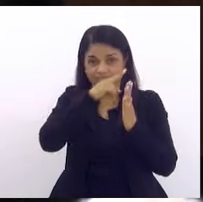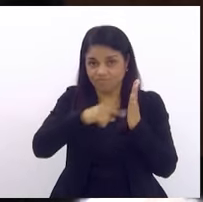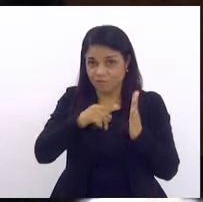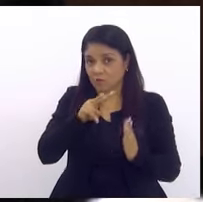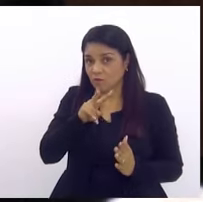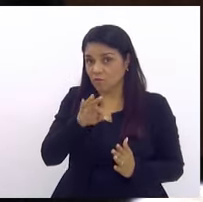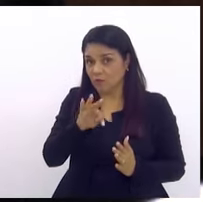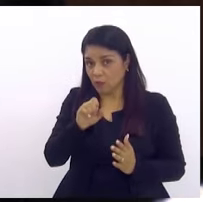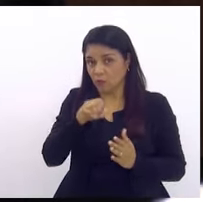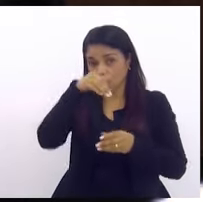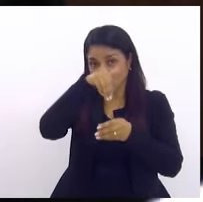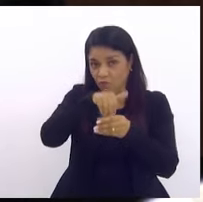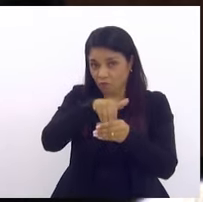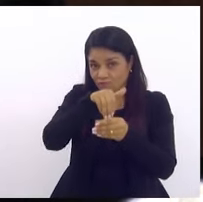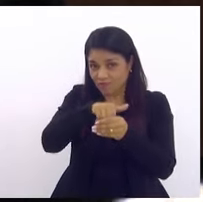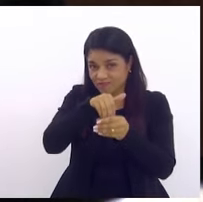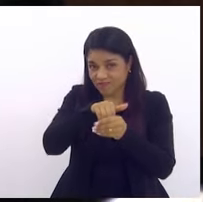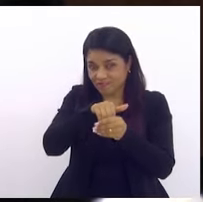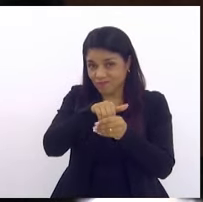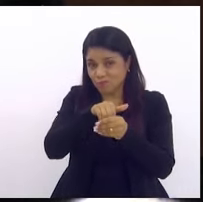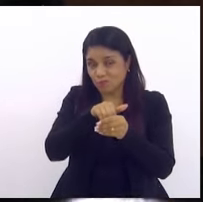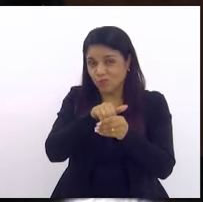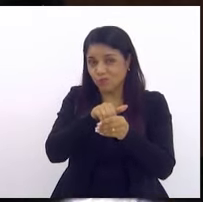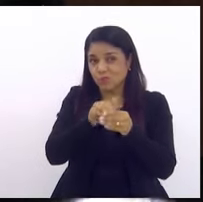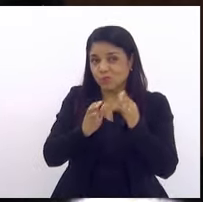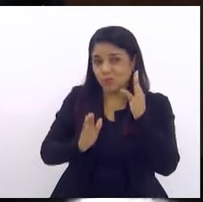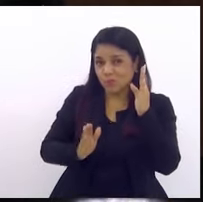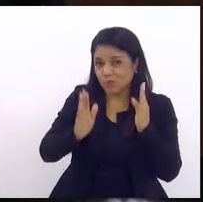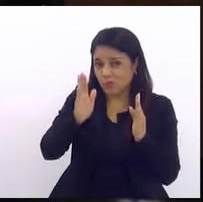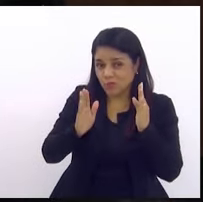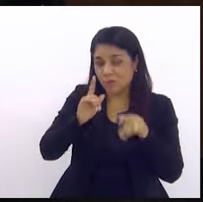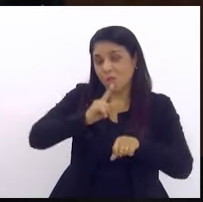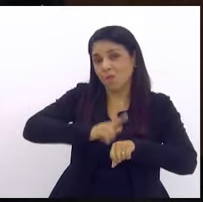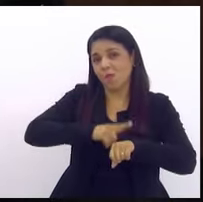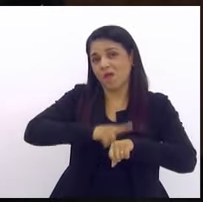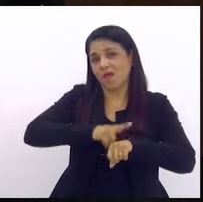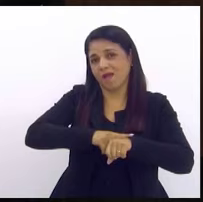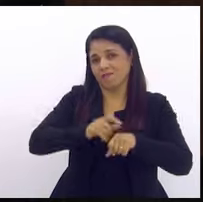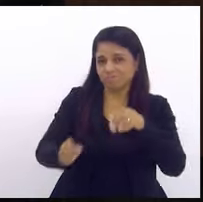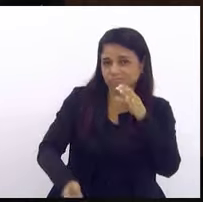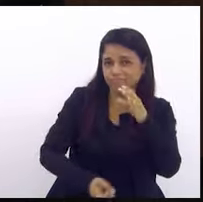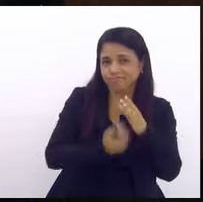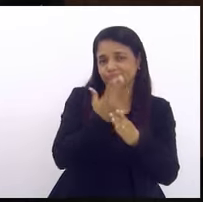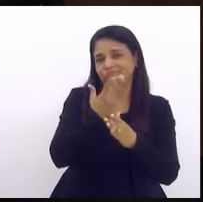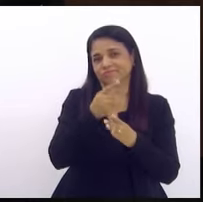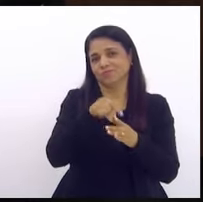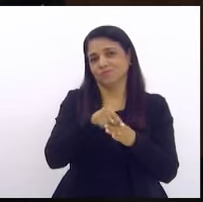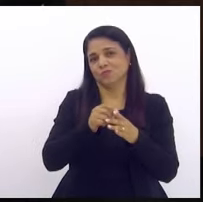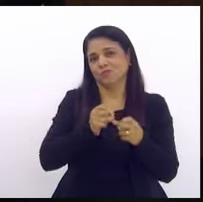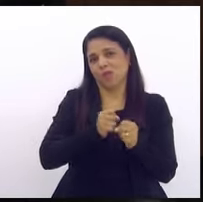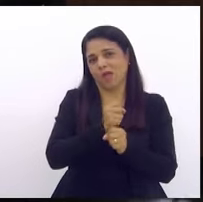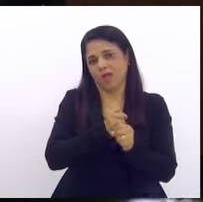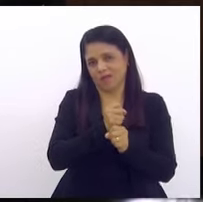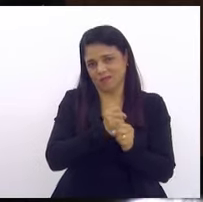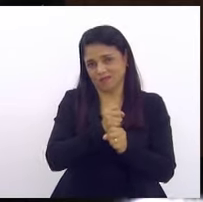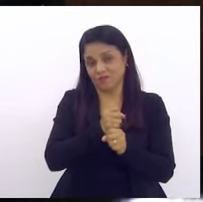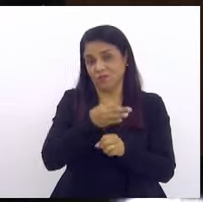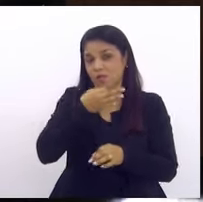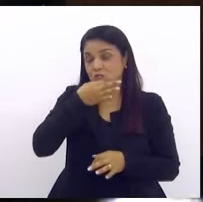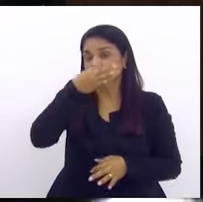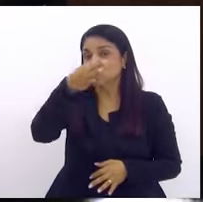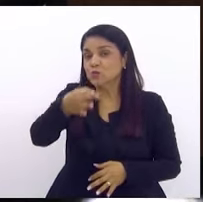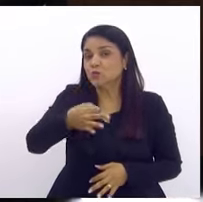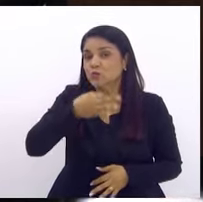ser votado no tempo que ele é feito, dentro da própria anualidade. Então, eu queria sugerir a